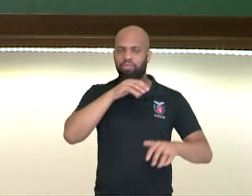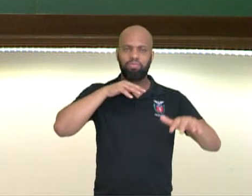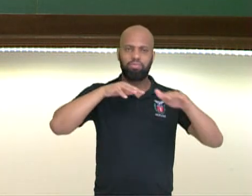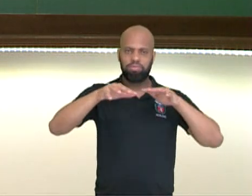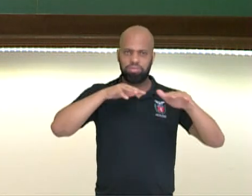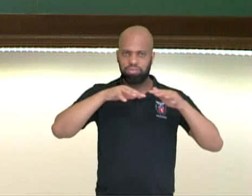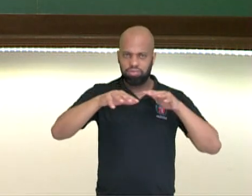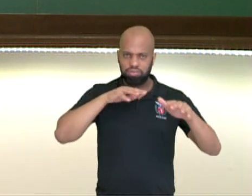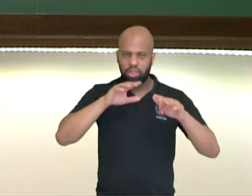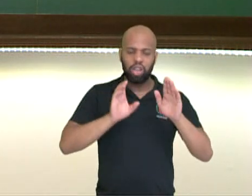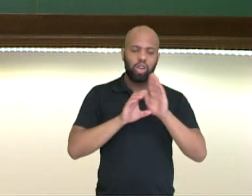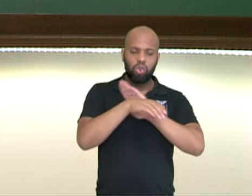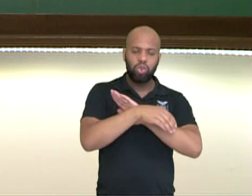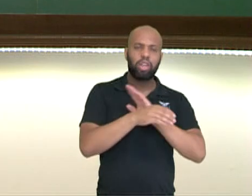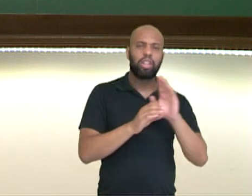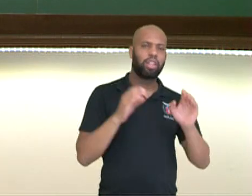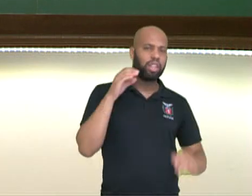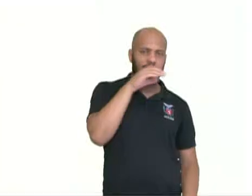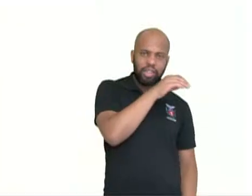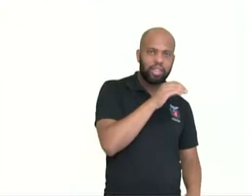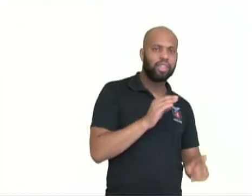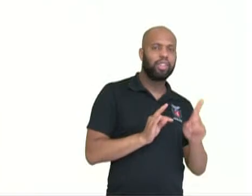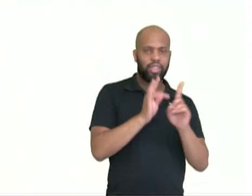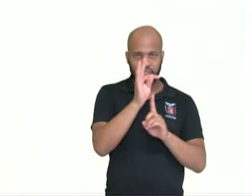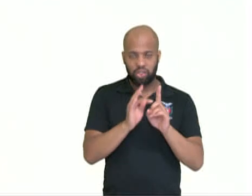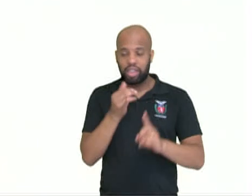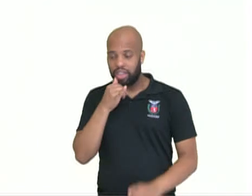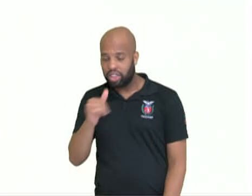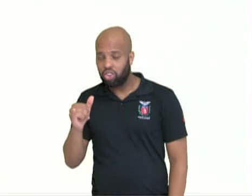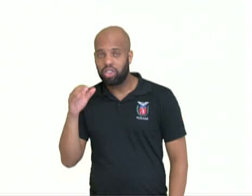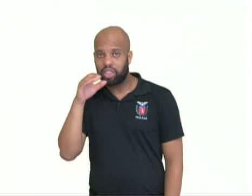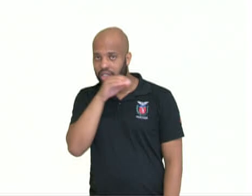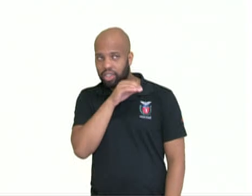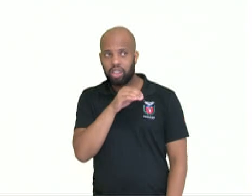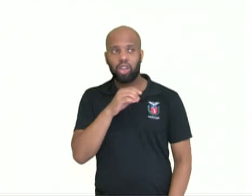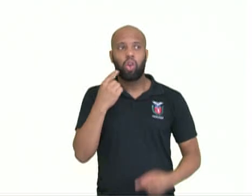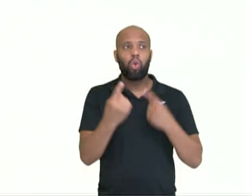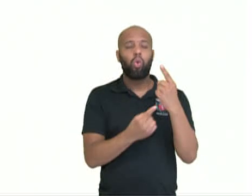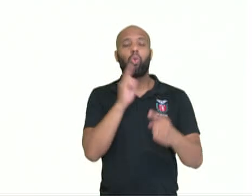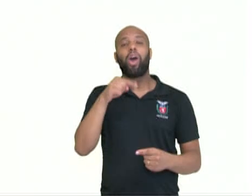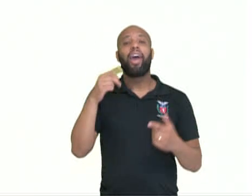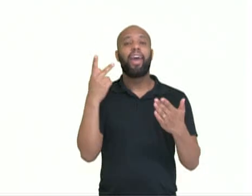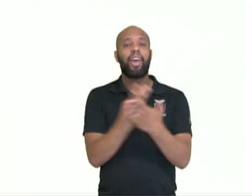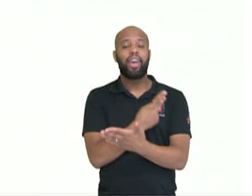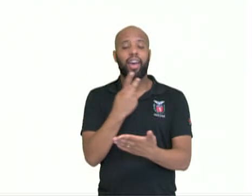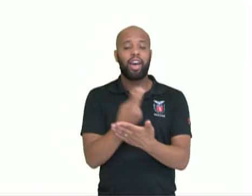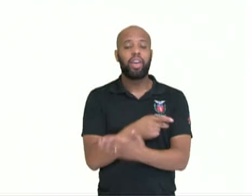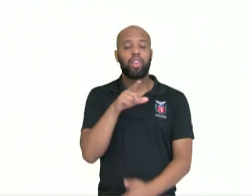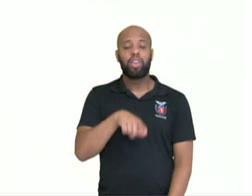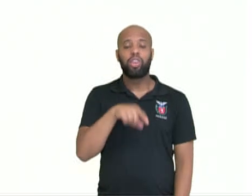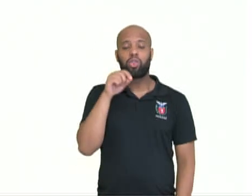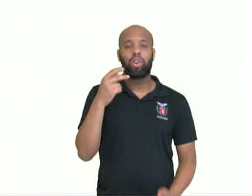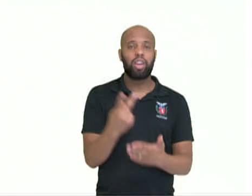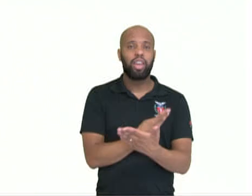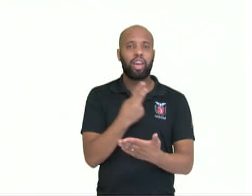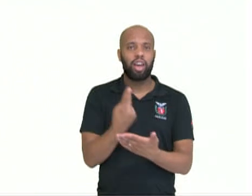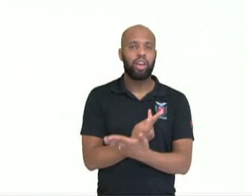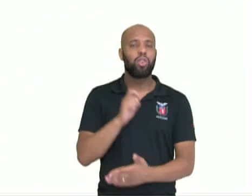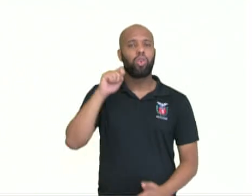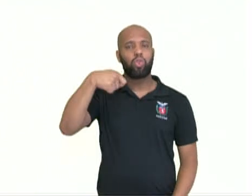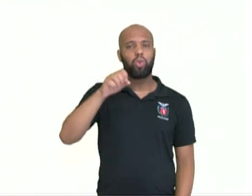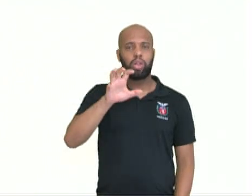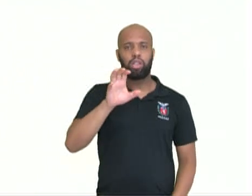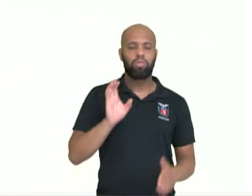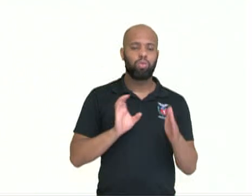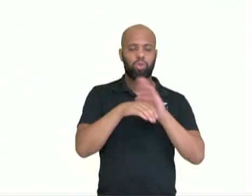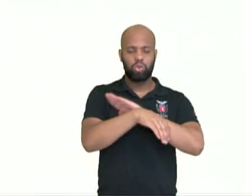de temperatura, calor, energia térmica, a alternativa que está incorreta, não é correta, em relação a ela é.